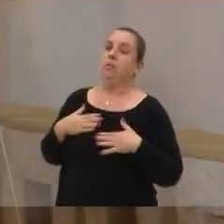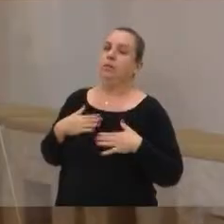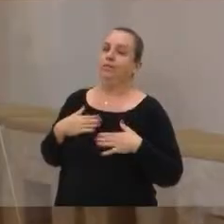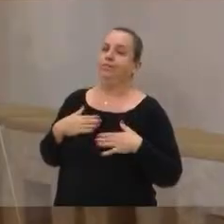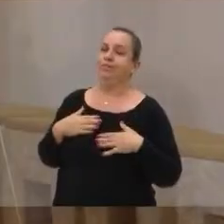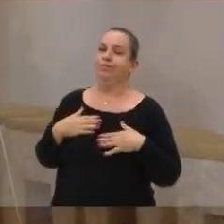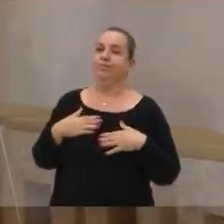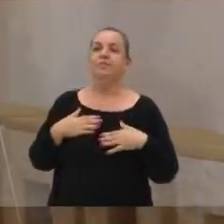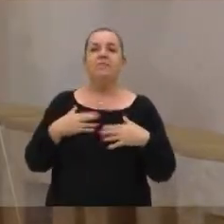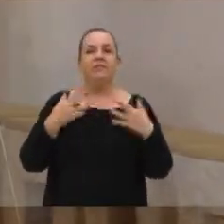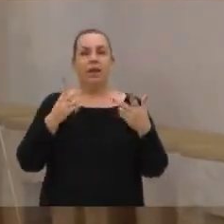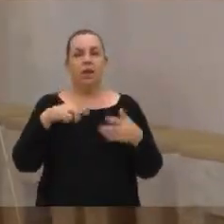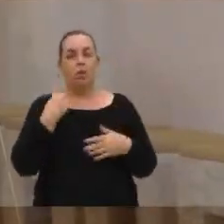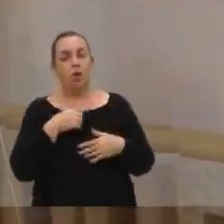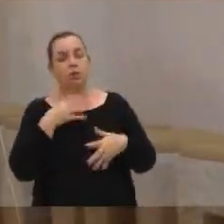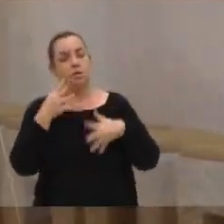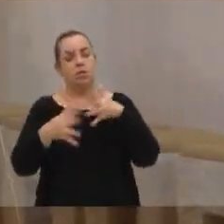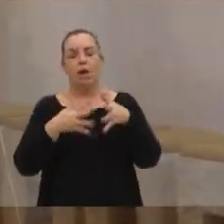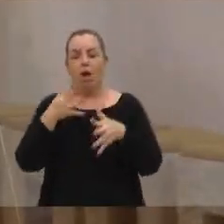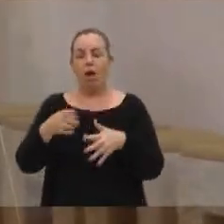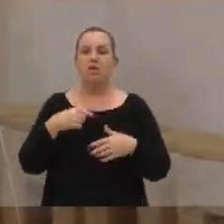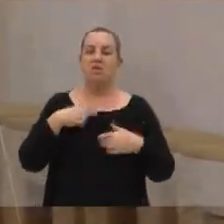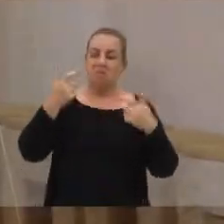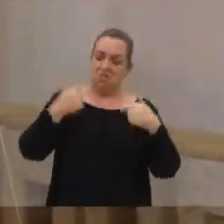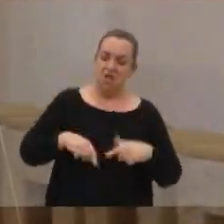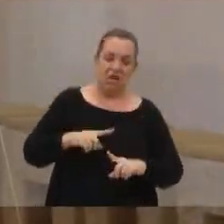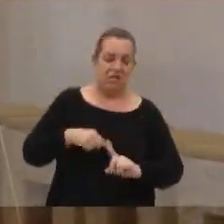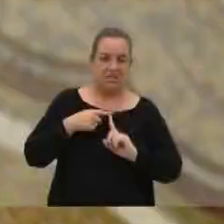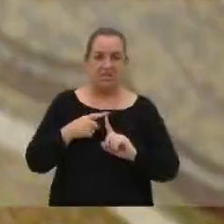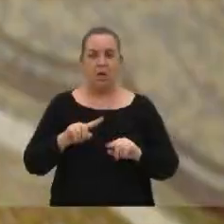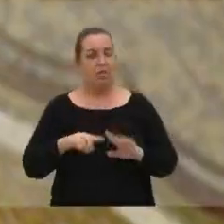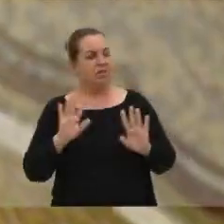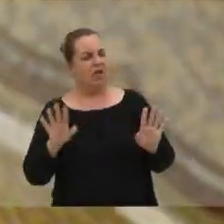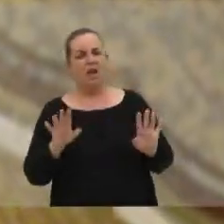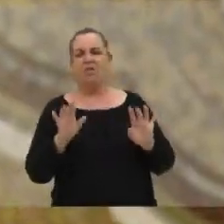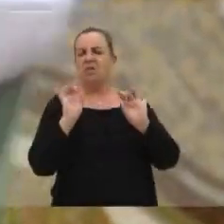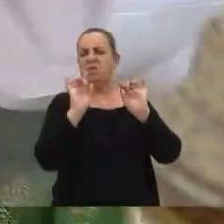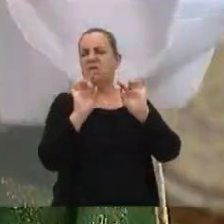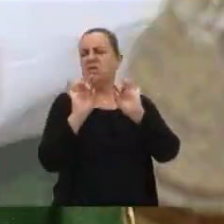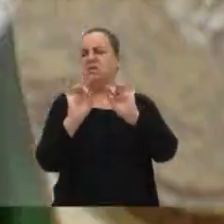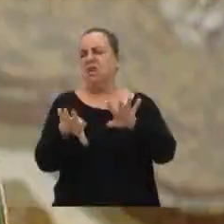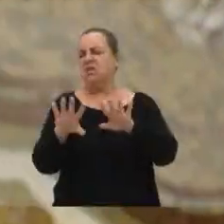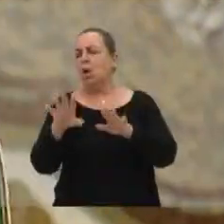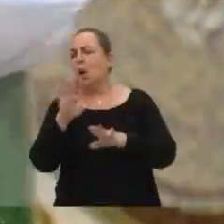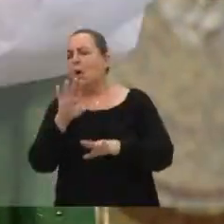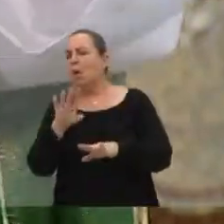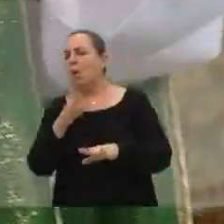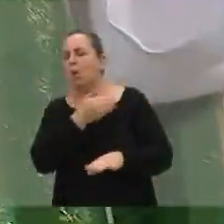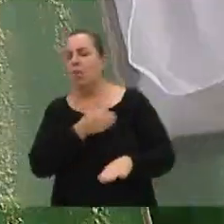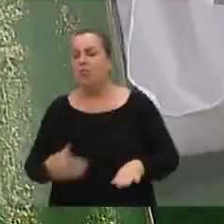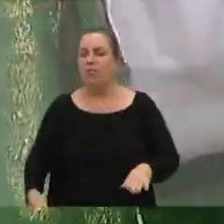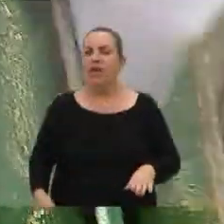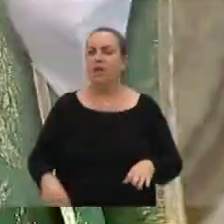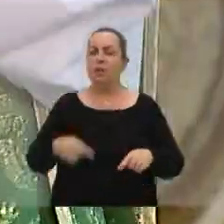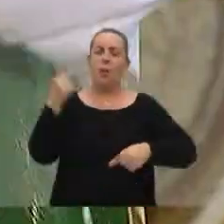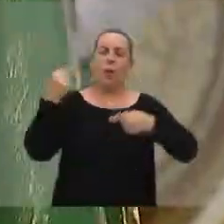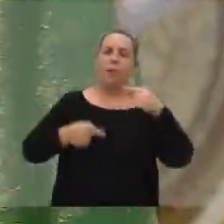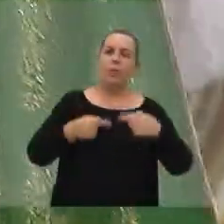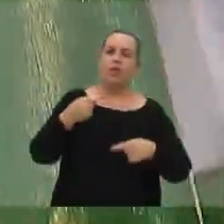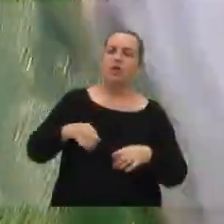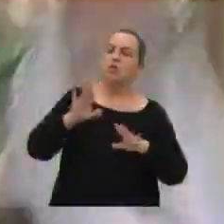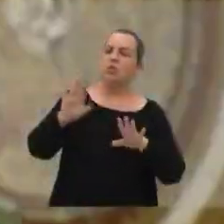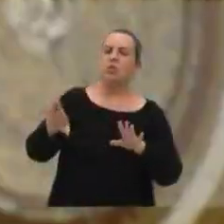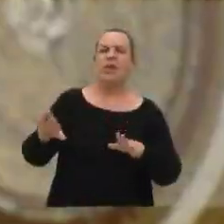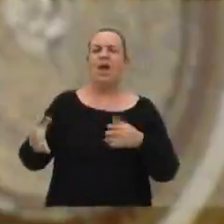É como se nós disséssemos, não, vamos ser cristão e vamos deixar o governo, a política como um